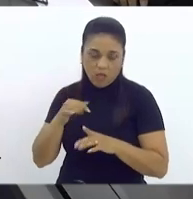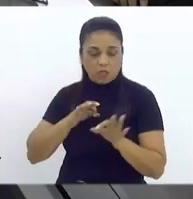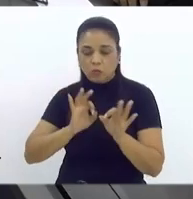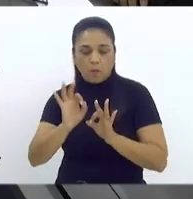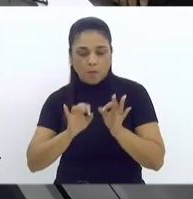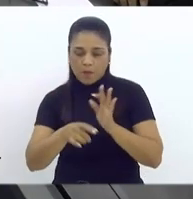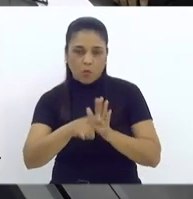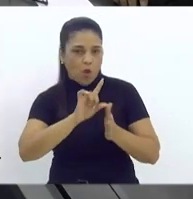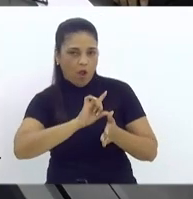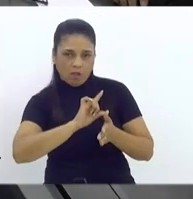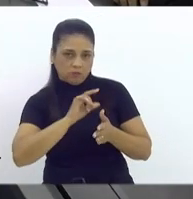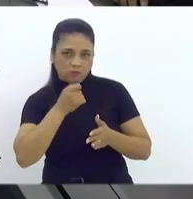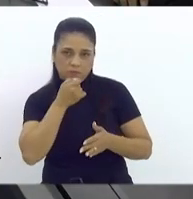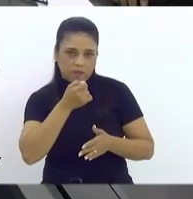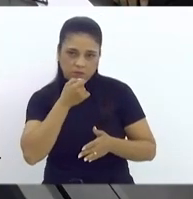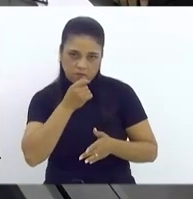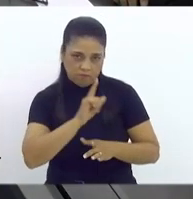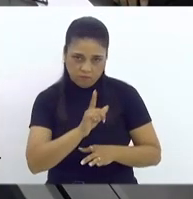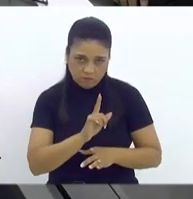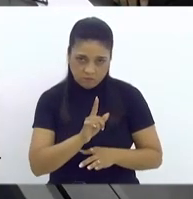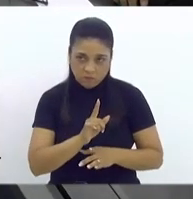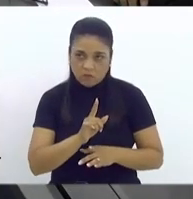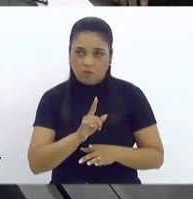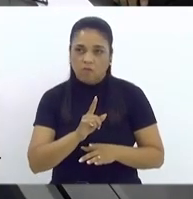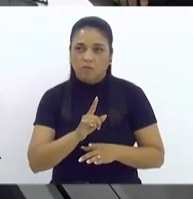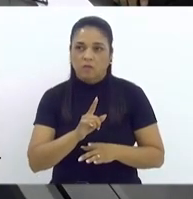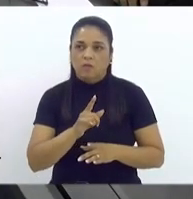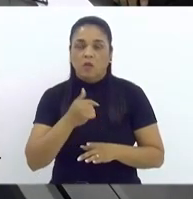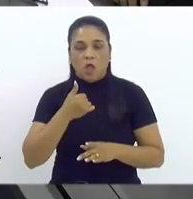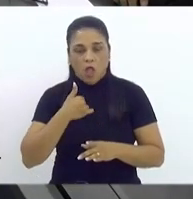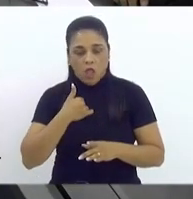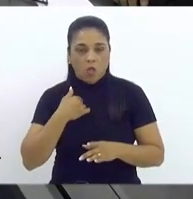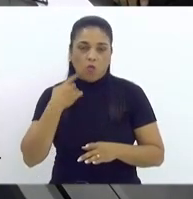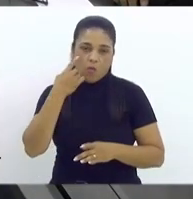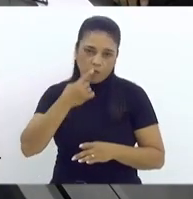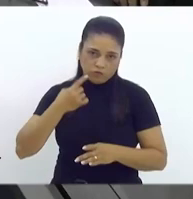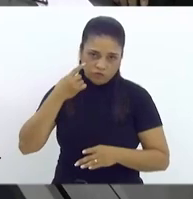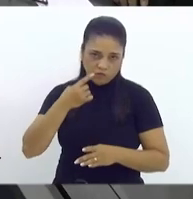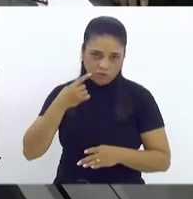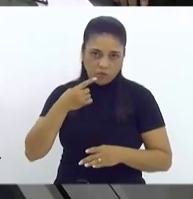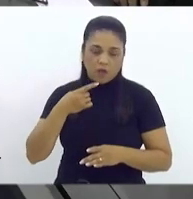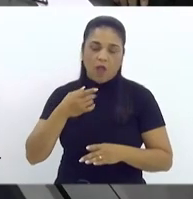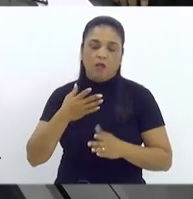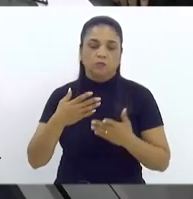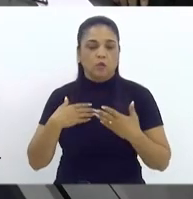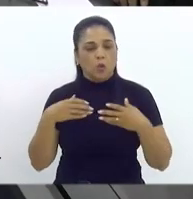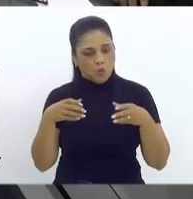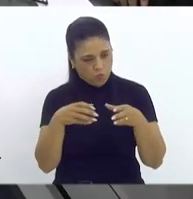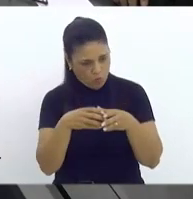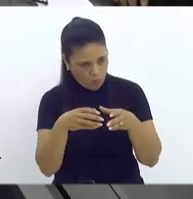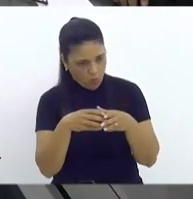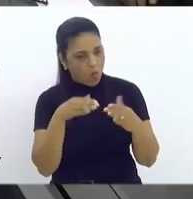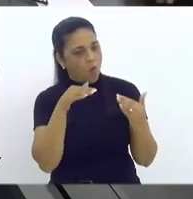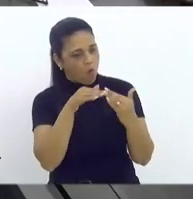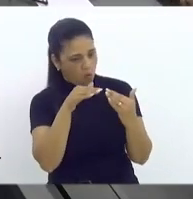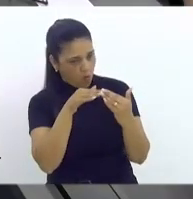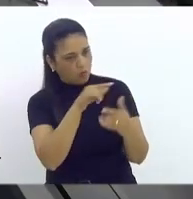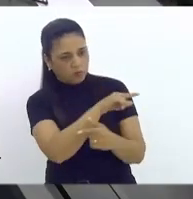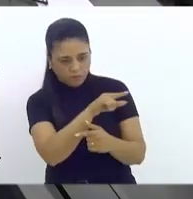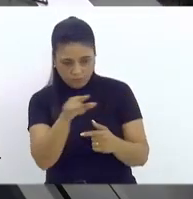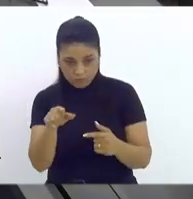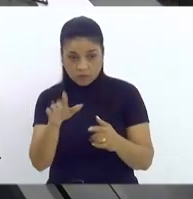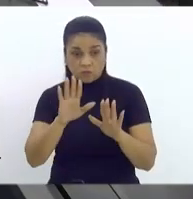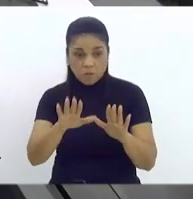para essa oitiva. Então, eu pondero com esse colegiado de que ela não